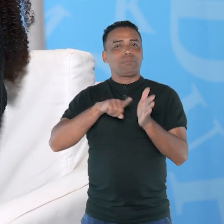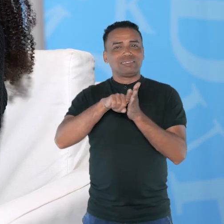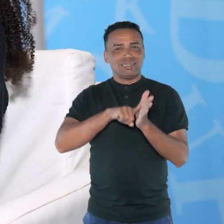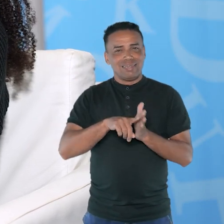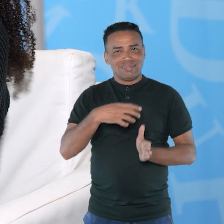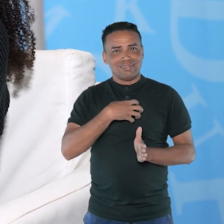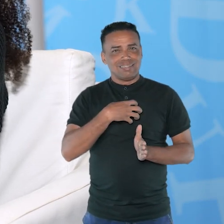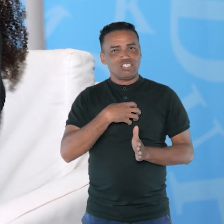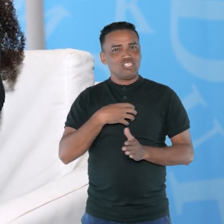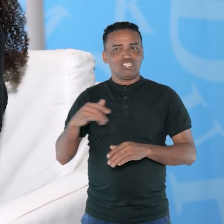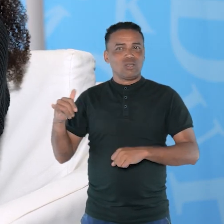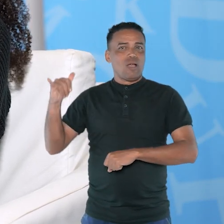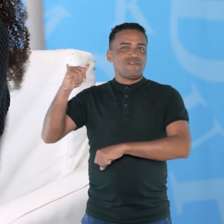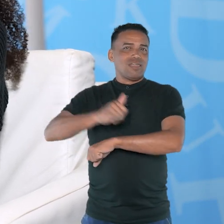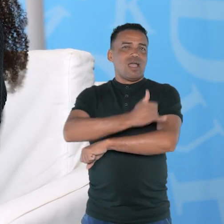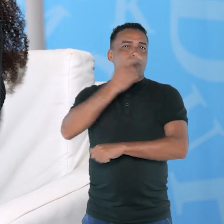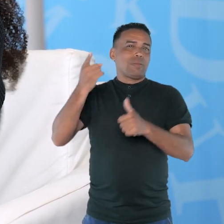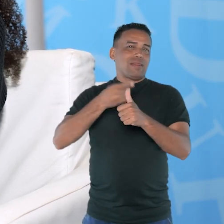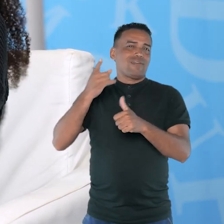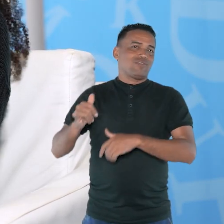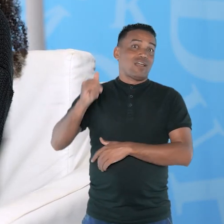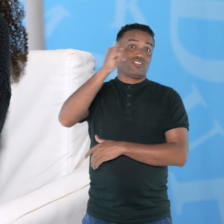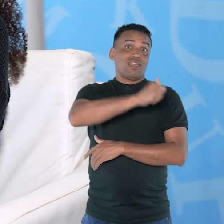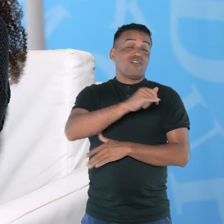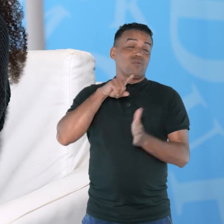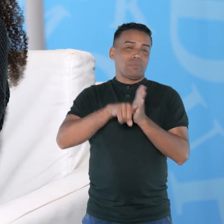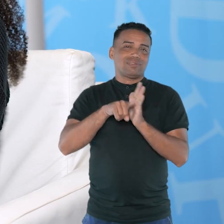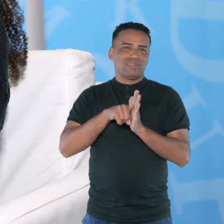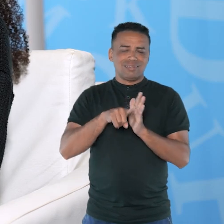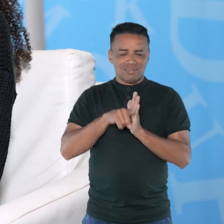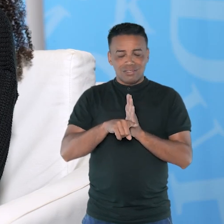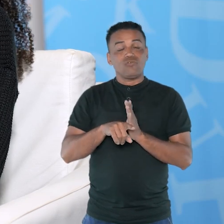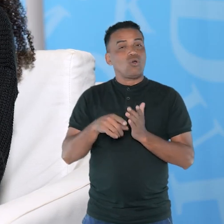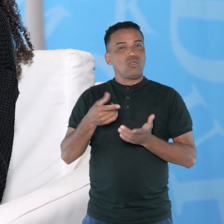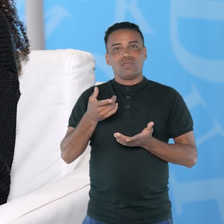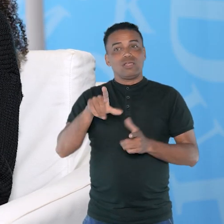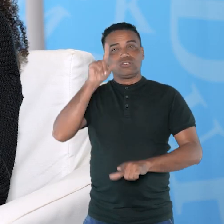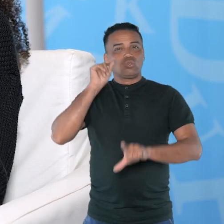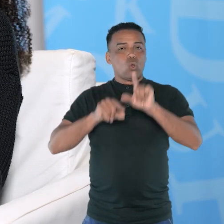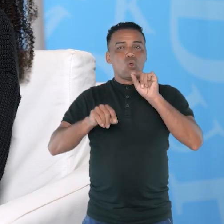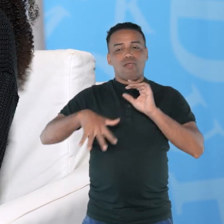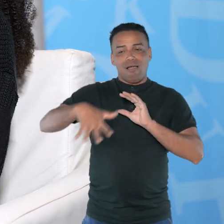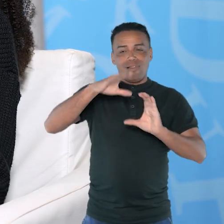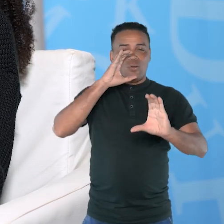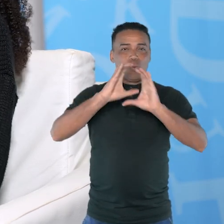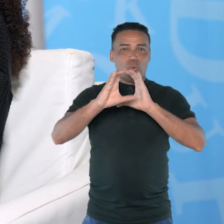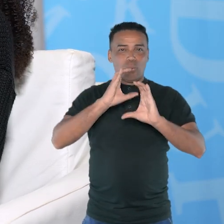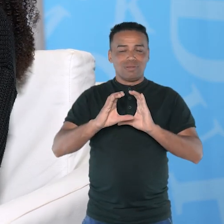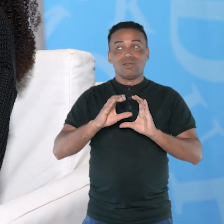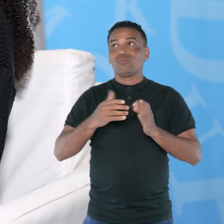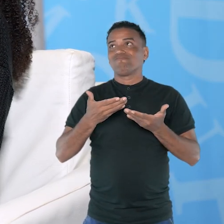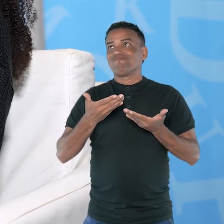científica, andei de avião pela primeira vez, fui fazer pesquisa. Então, realmente, é uma encruzilhada. A encruzilhada é o espaço da comunicação, o espaço que